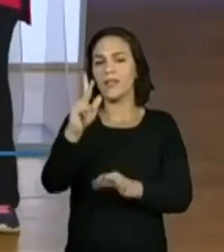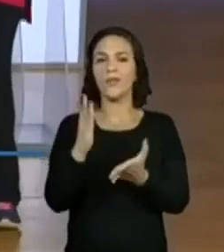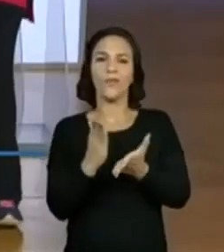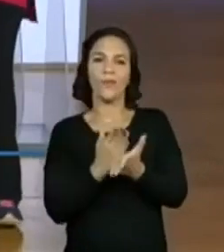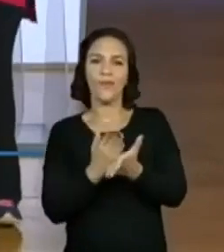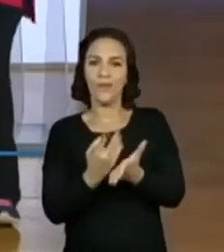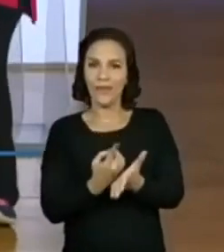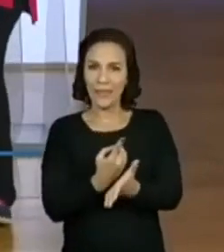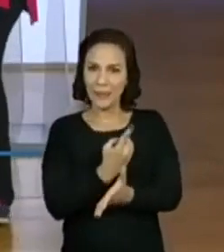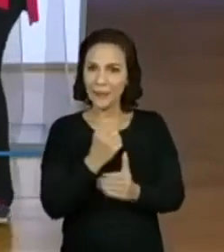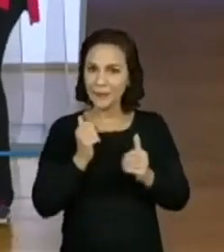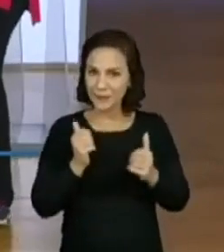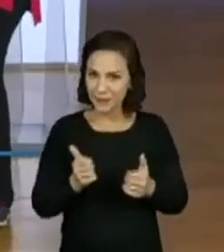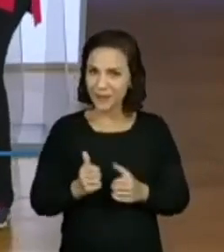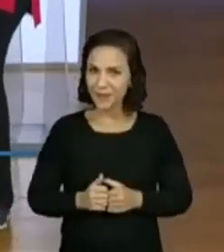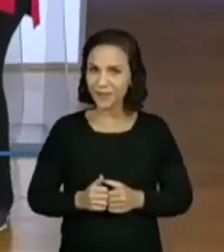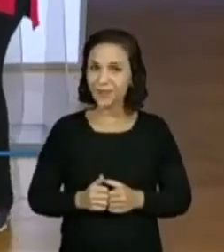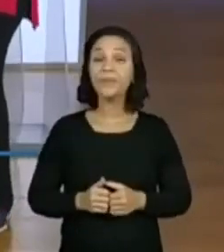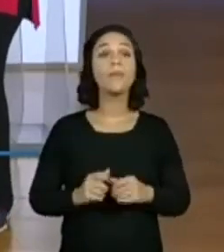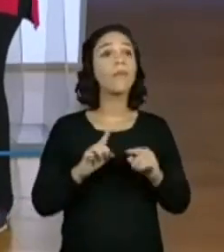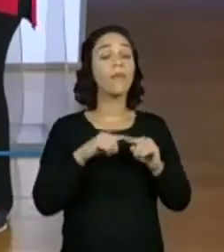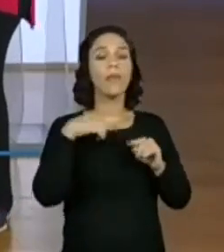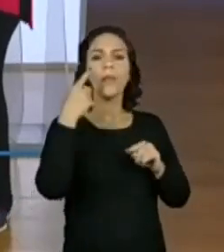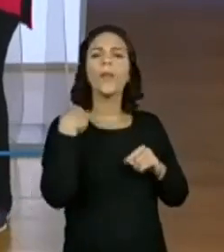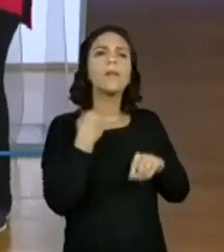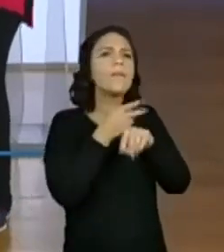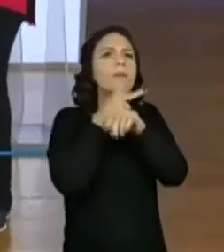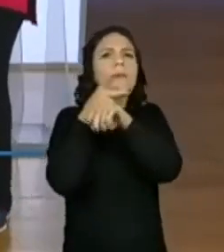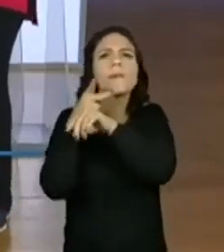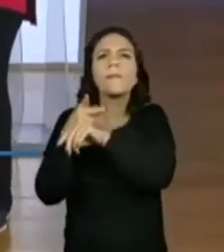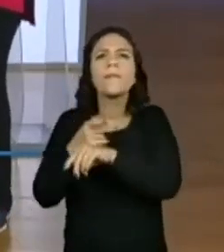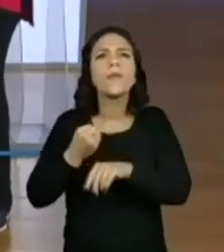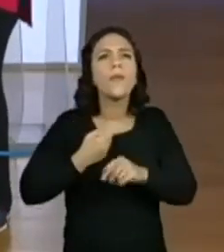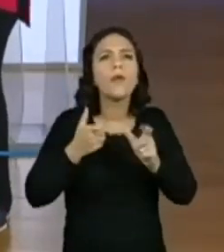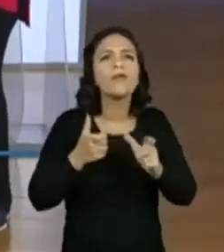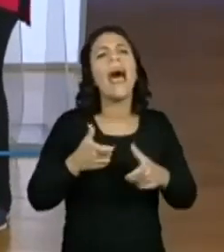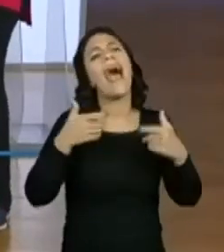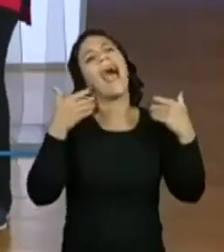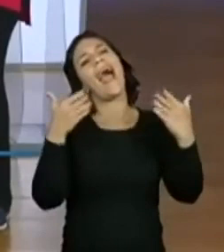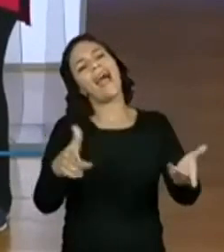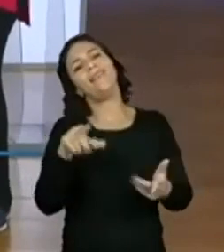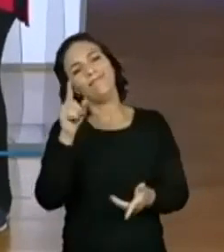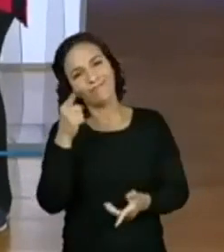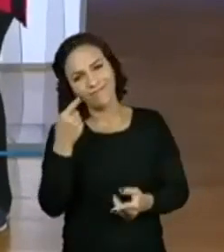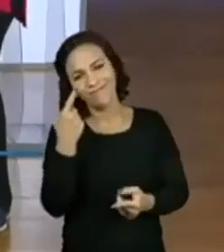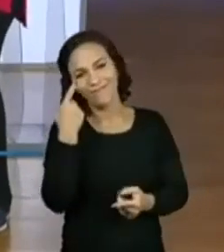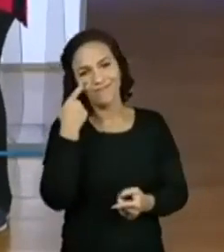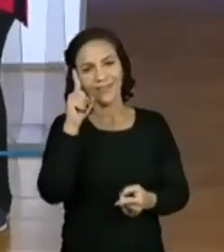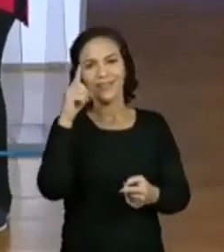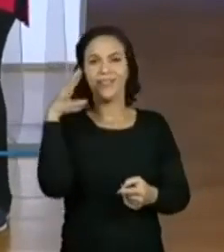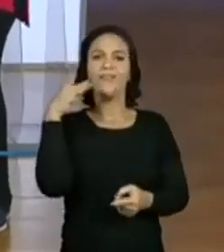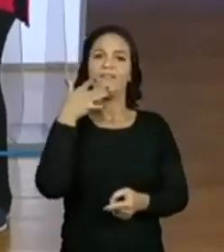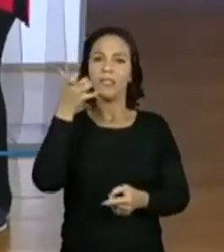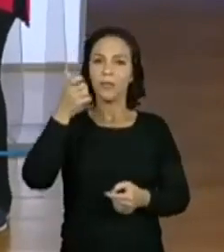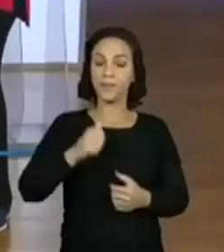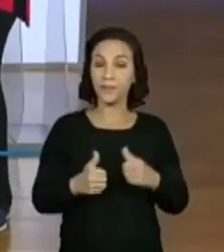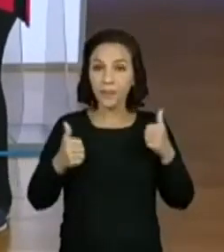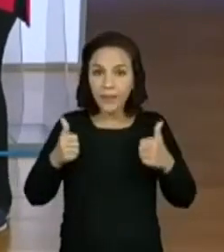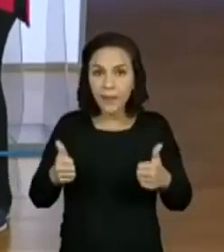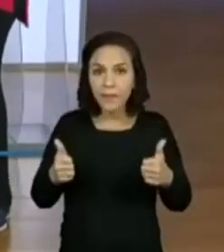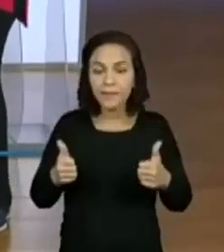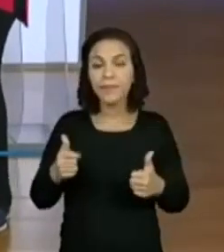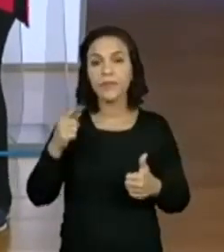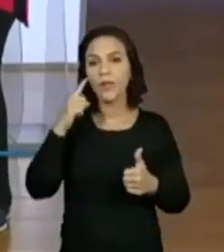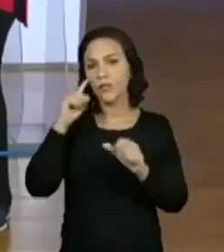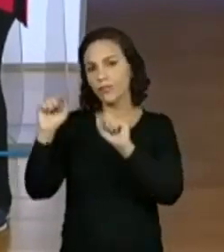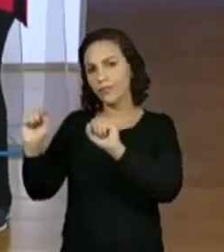sequência. Muito legal. Muito legal. Depois, na hora de procurar um determinado número, fica muito mais fácil. Mas vamos passar agora para o próximo